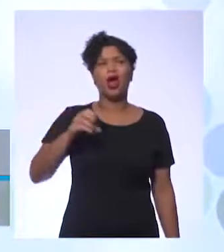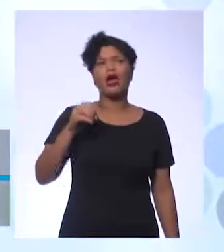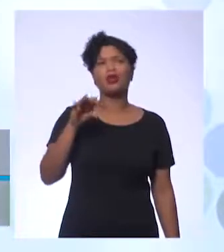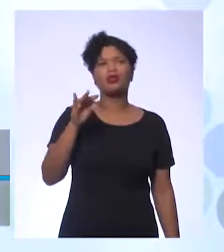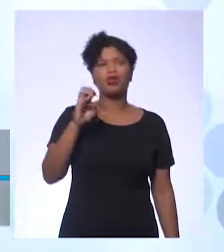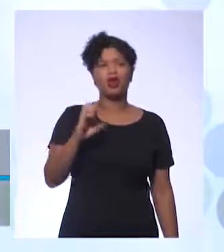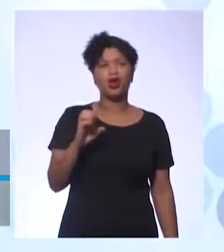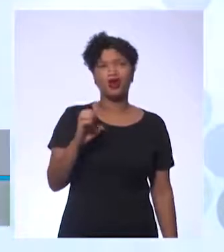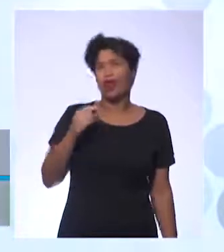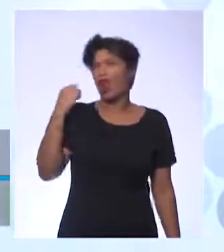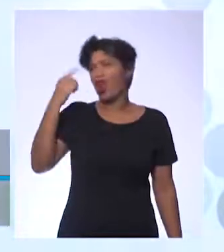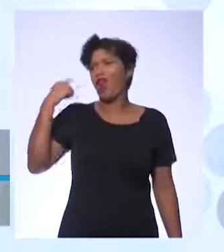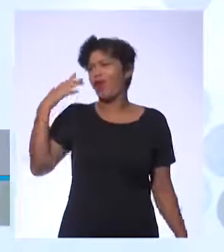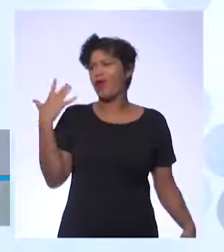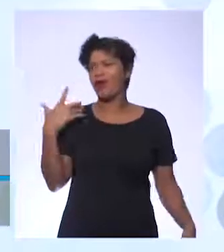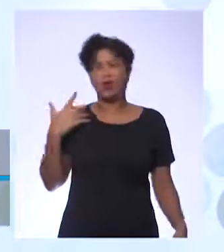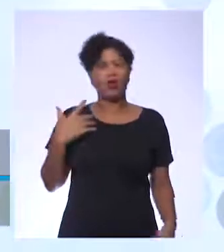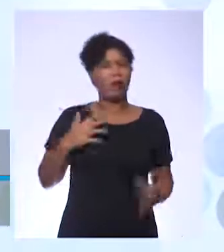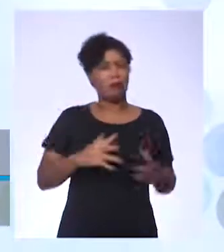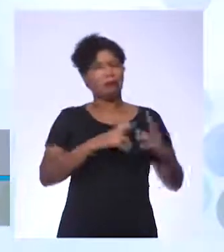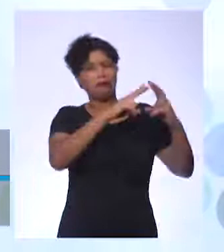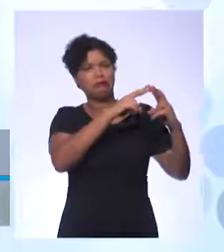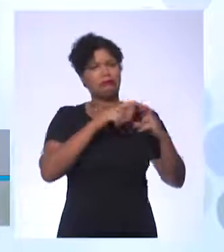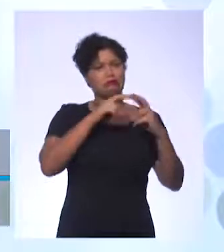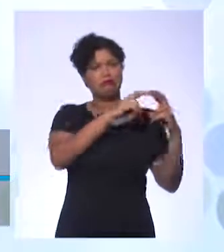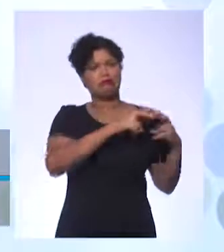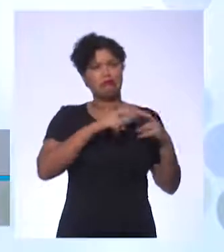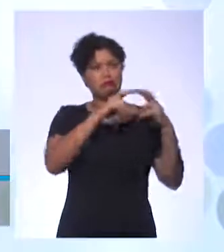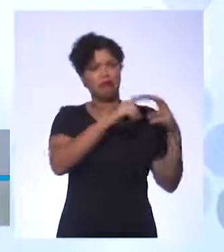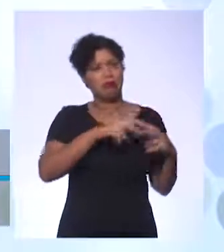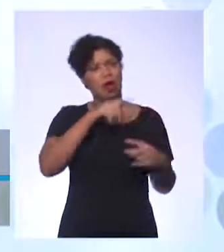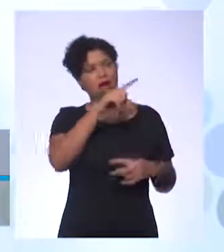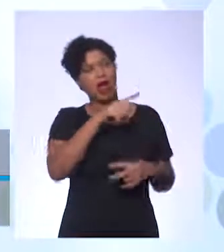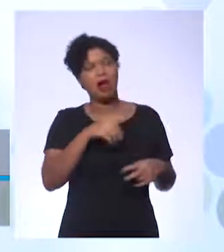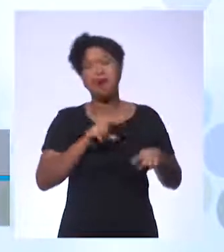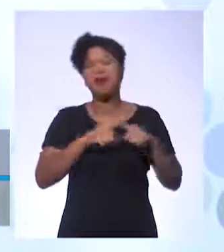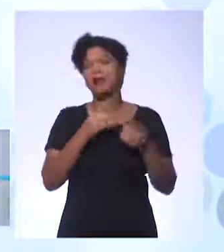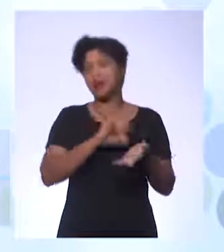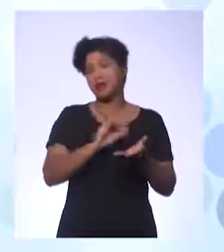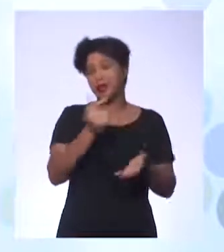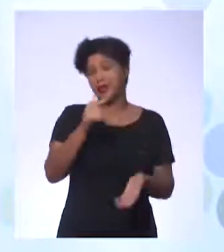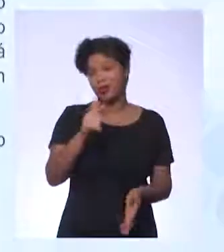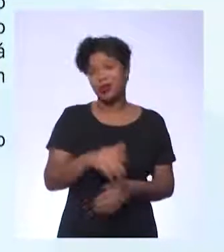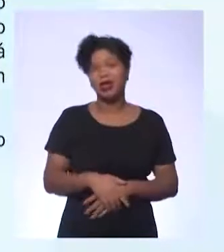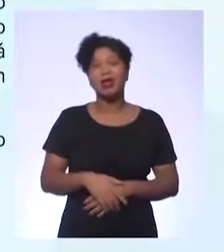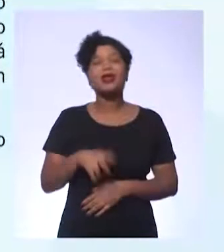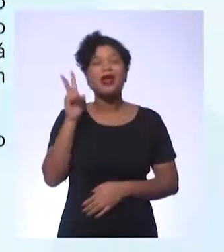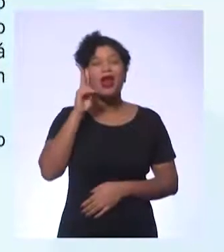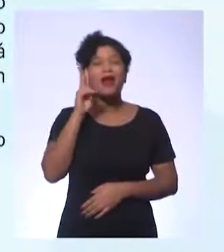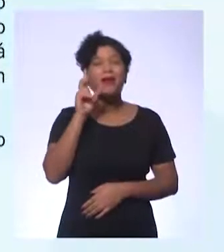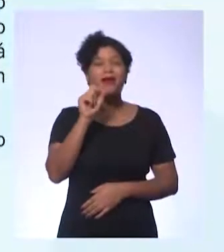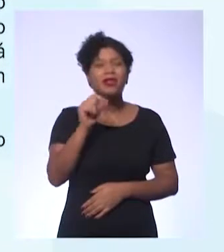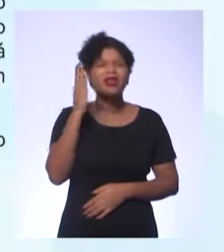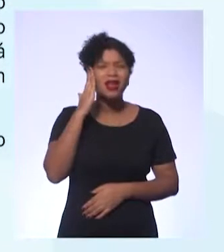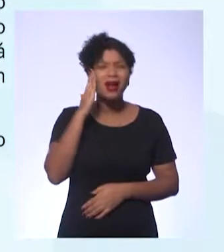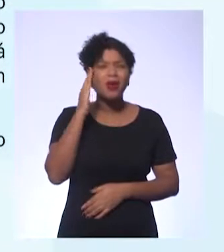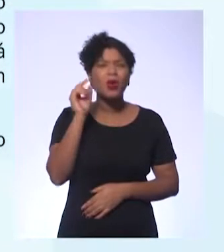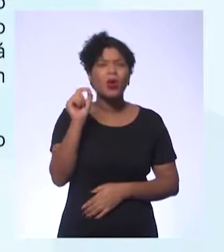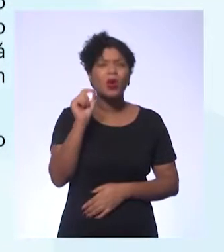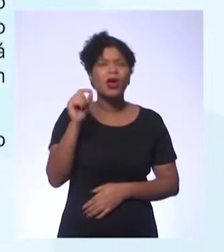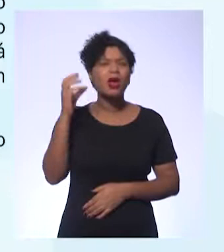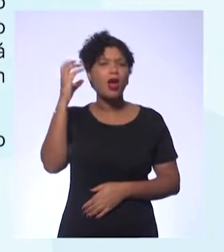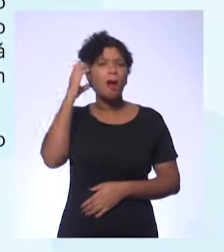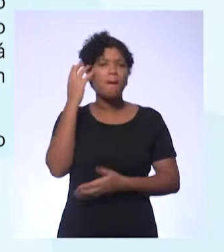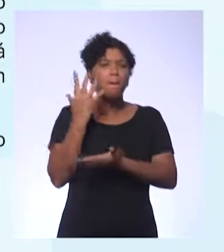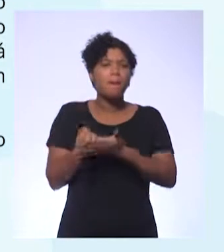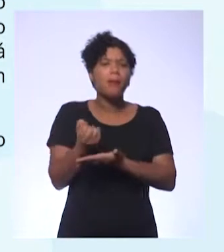Então, eu fiz a notícia no podcast. Então, só para relembrar então o que é podcast, vamos colocar na tela e aí farei a leitura para